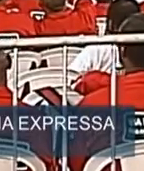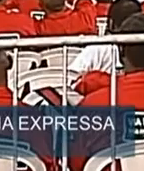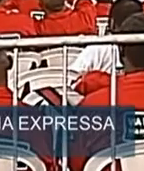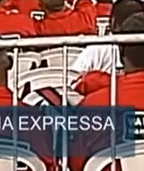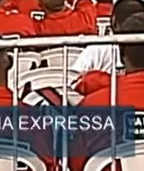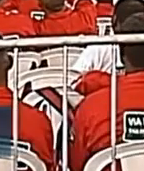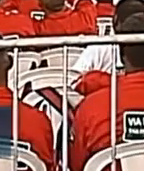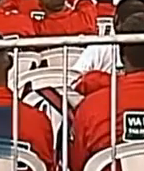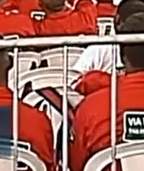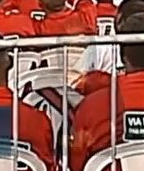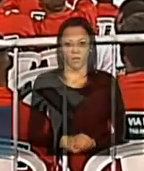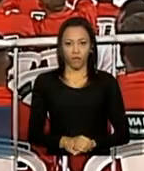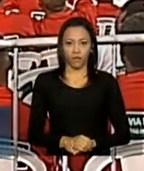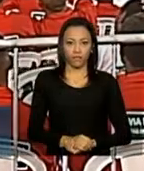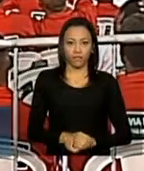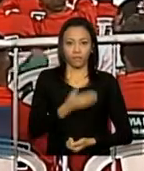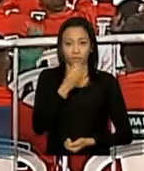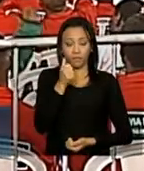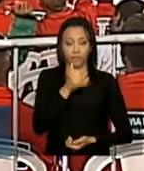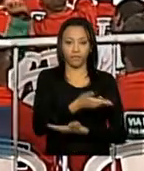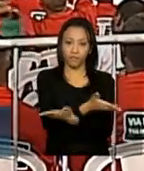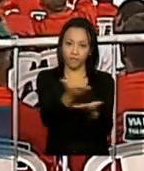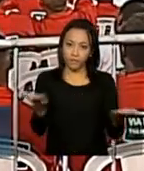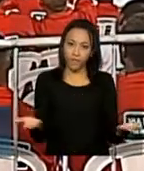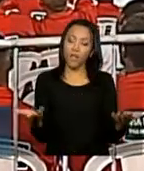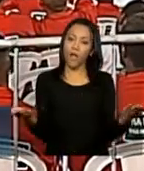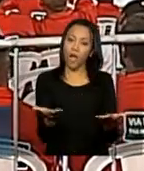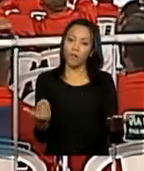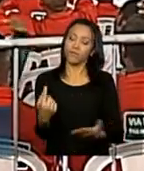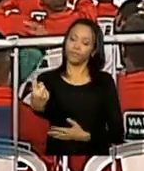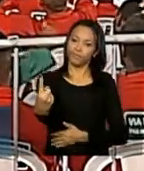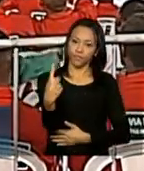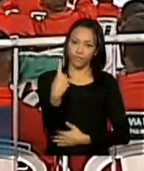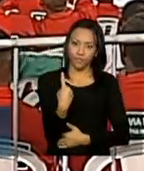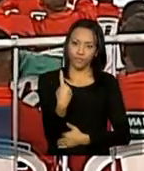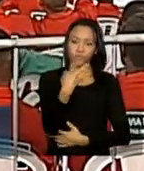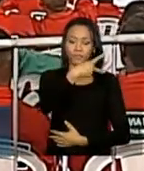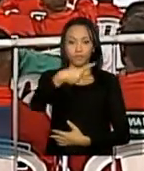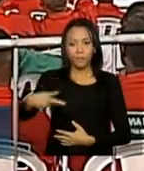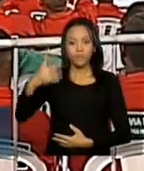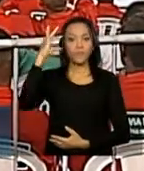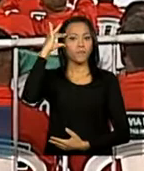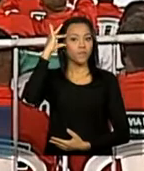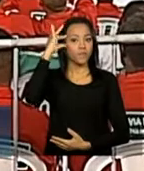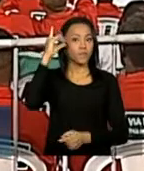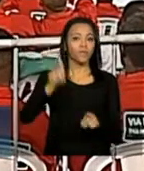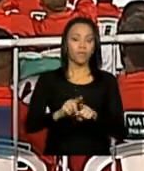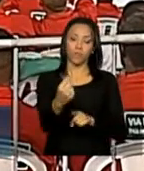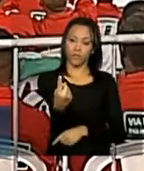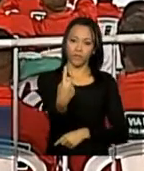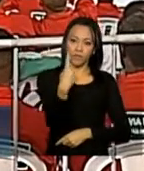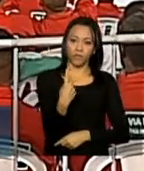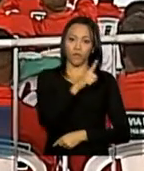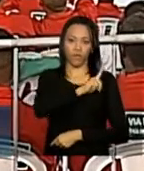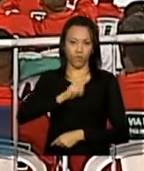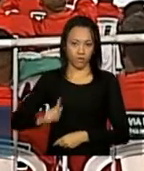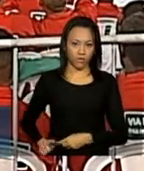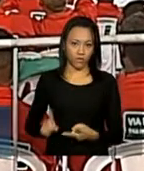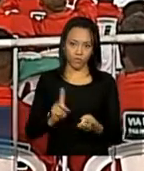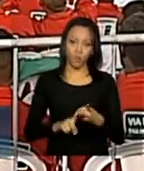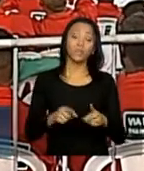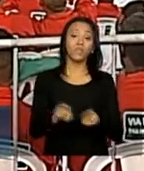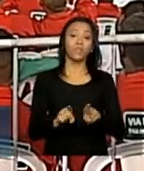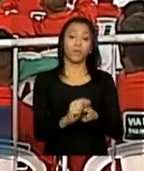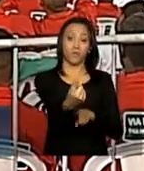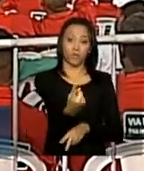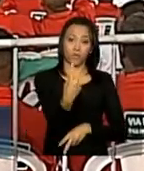Senhoras e senhores, neste momento convidamos a presidenta da República, Dilma Rousseff, governador da Bahia, Jax Wagner, o